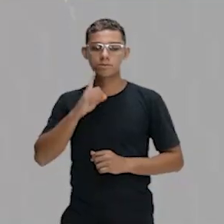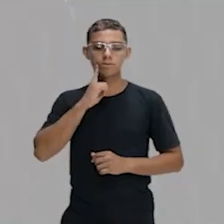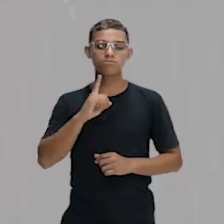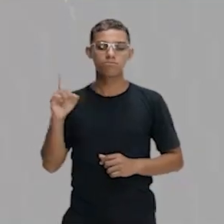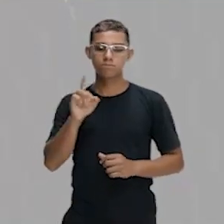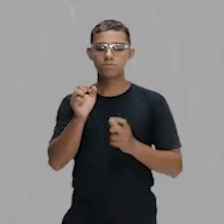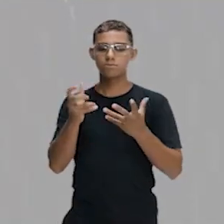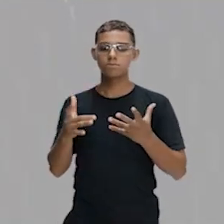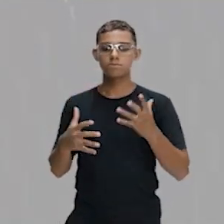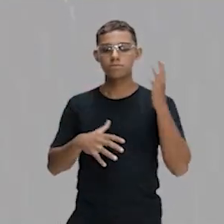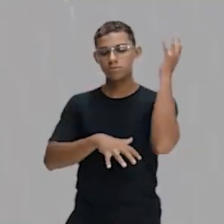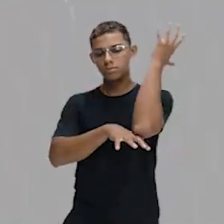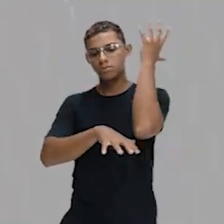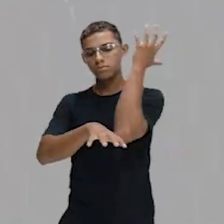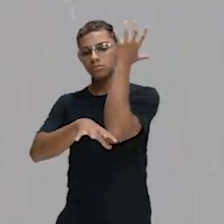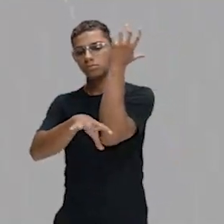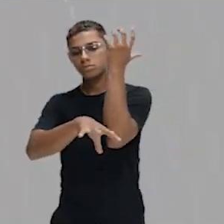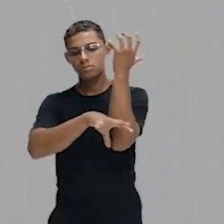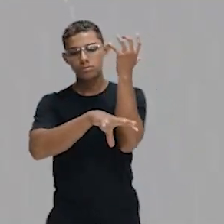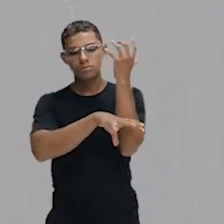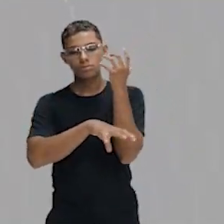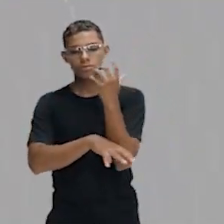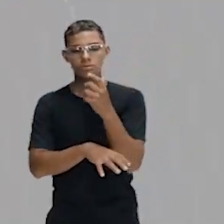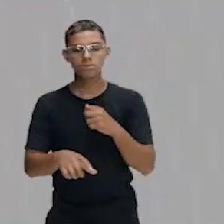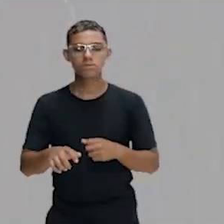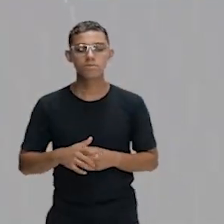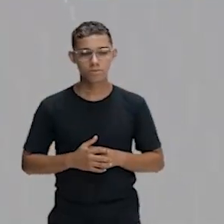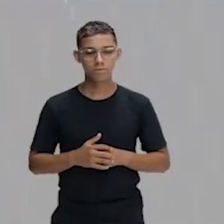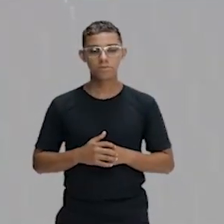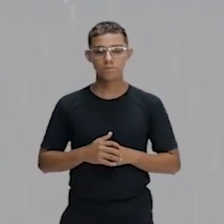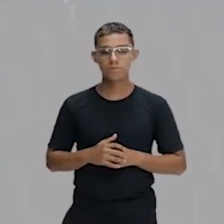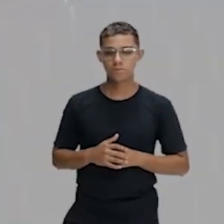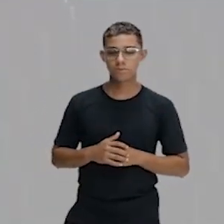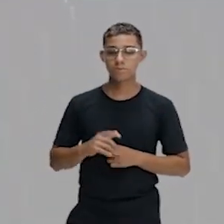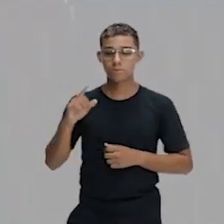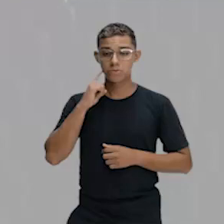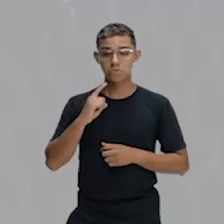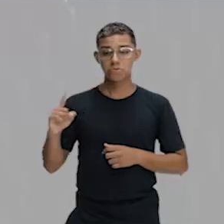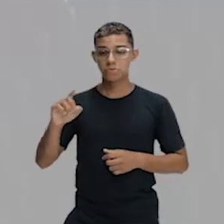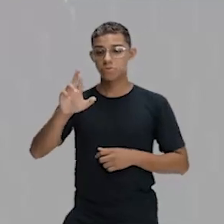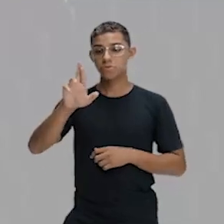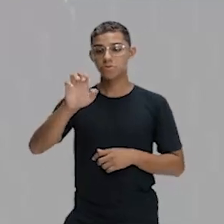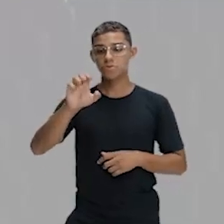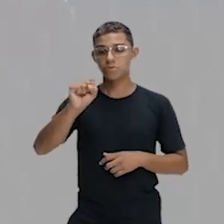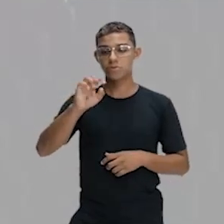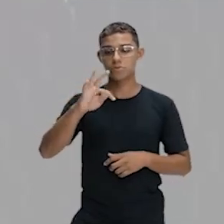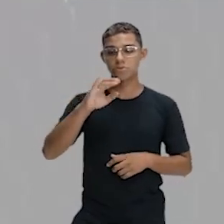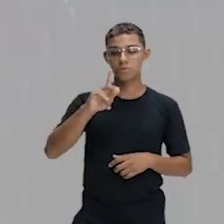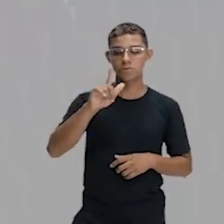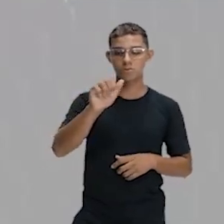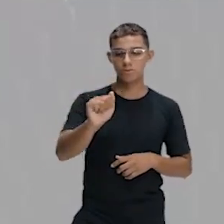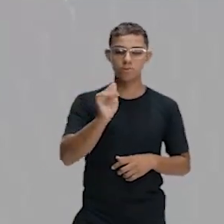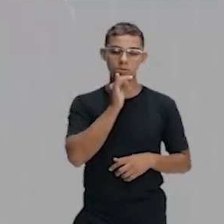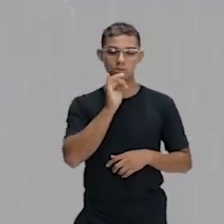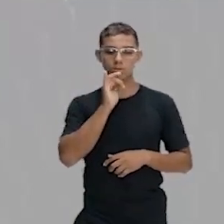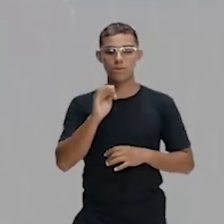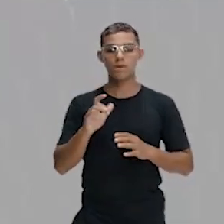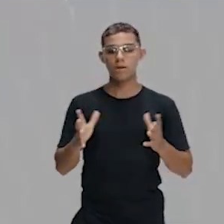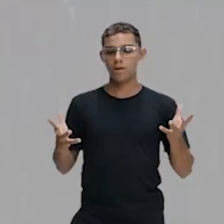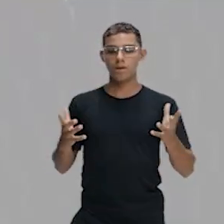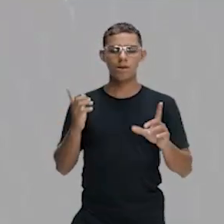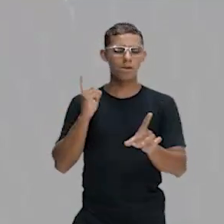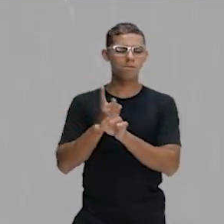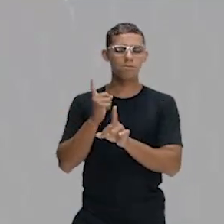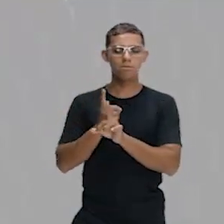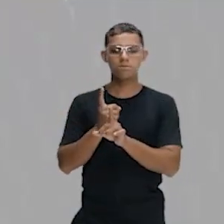Neste domínio também são inclusos os biomas de restinga e manguezais. Lembrando que a restinga é aquele tipo de vegetação que a gente vai